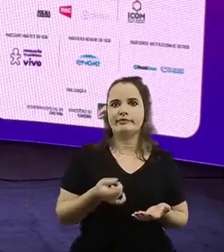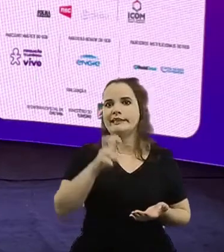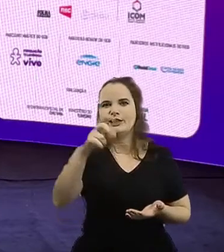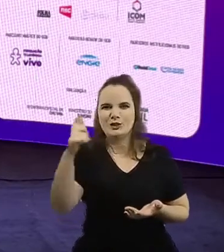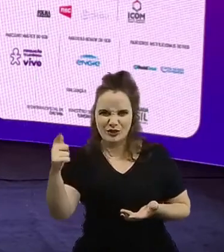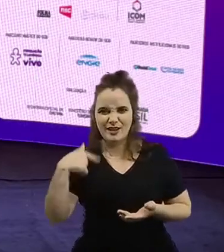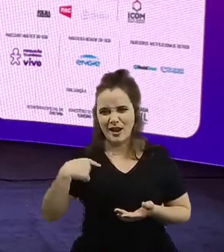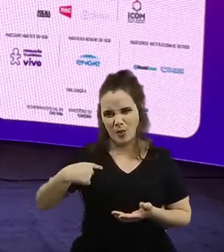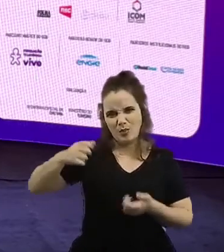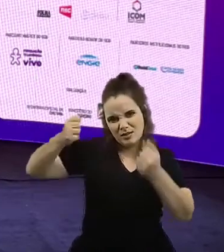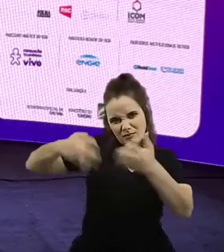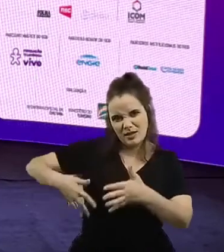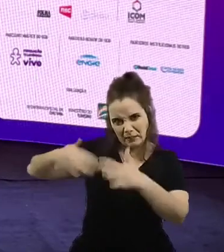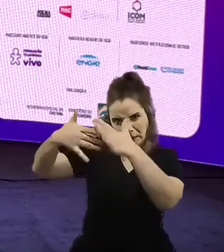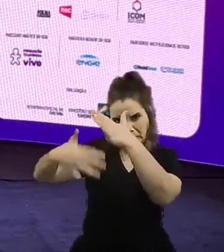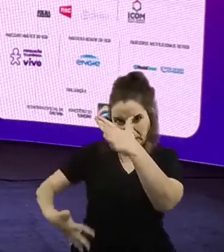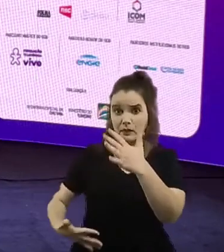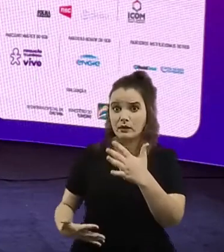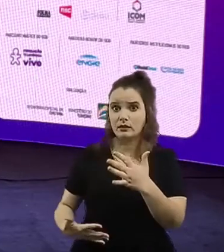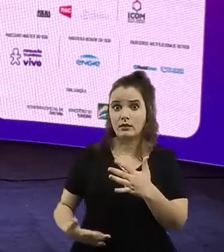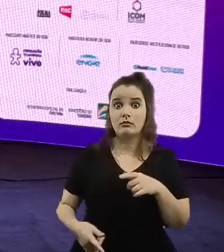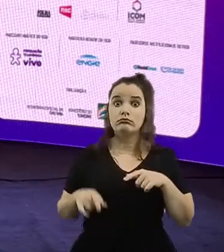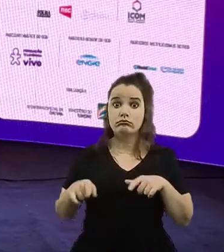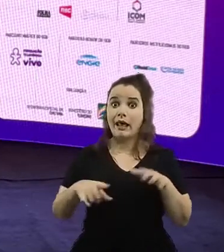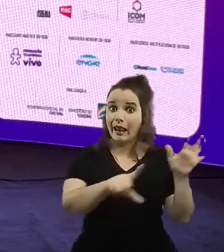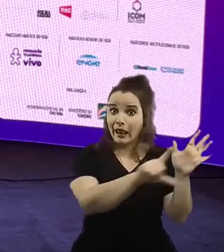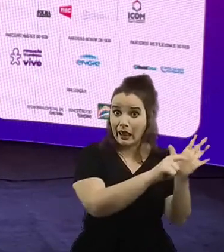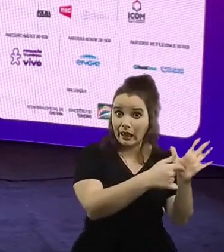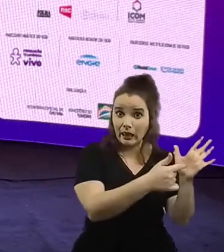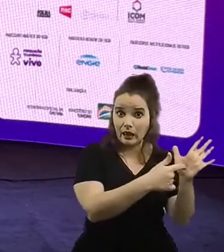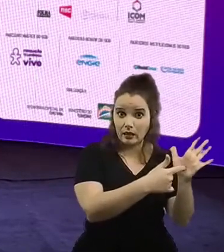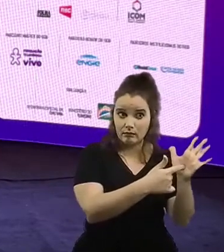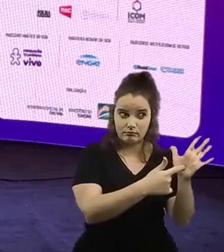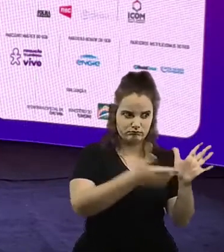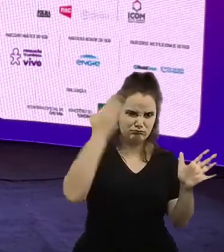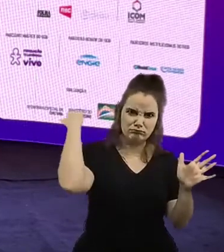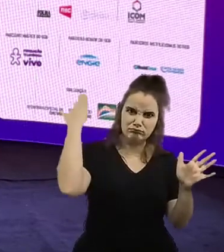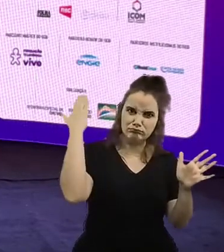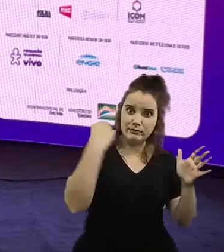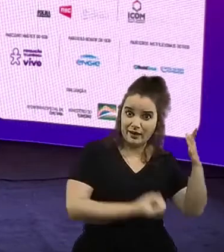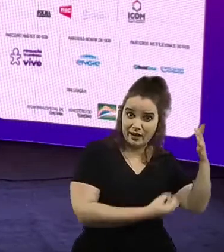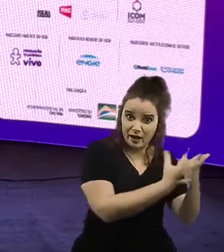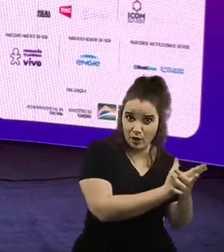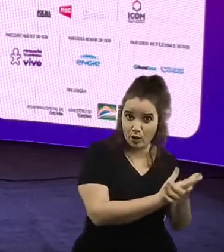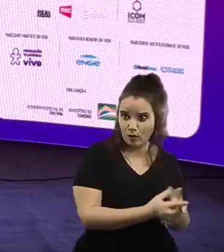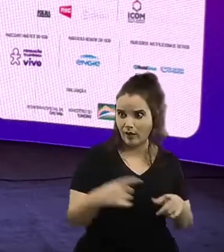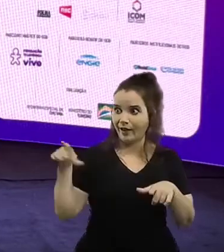não foram mapeadas quando a lei estava sendo escrita, certo? Então, acho que esse é um